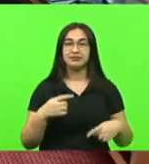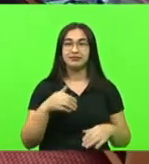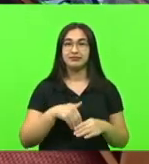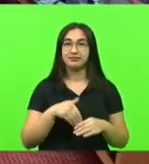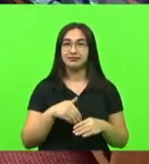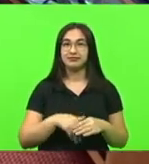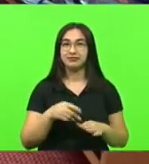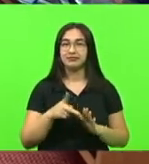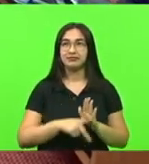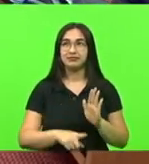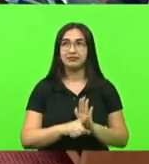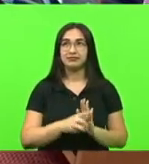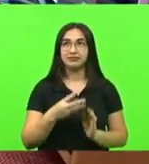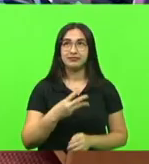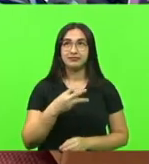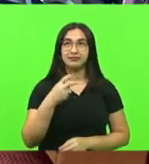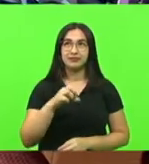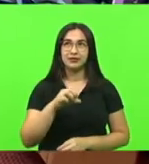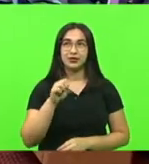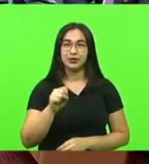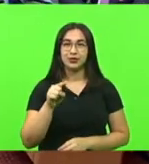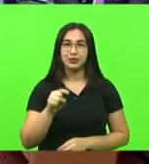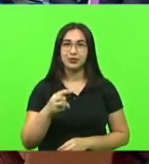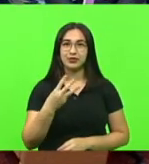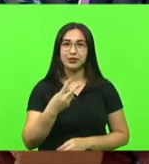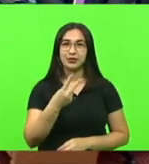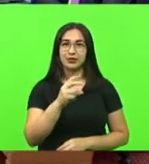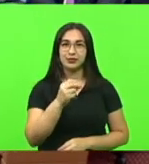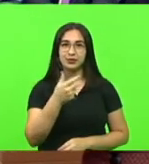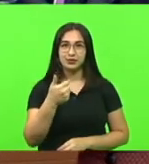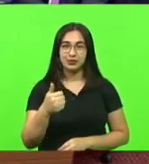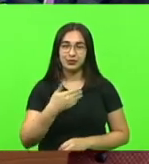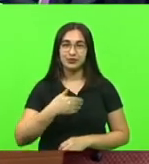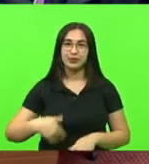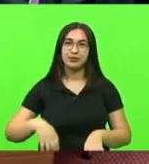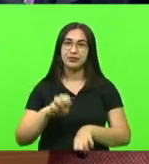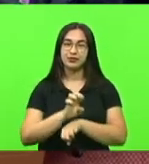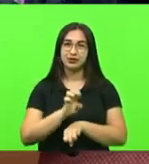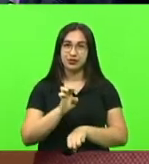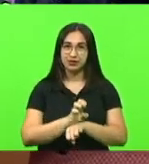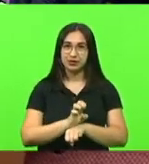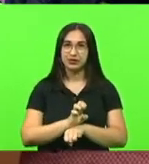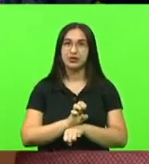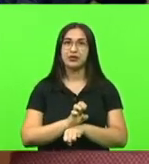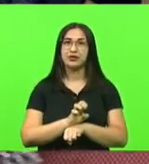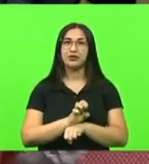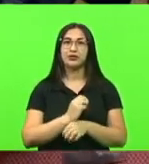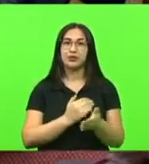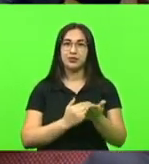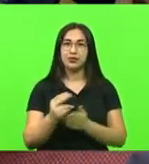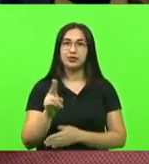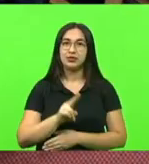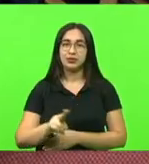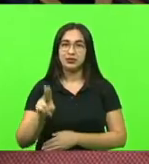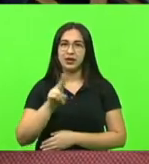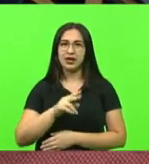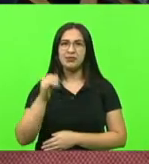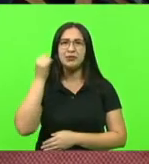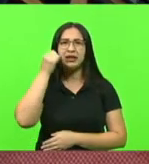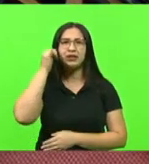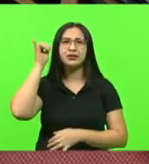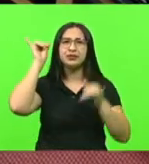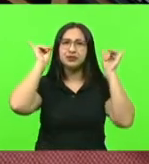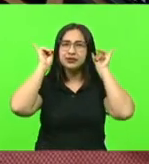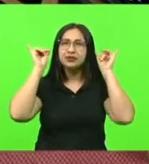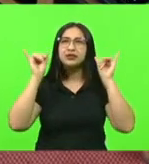de lei 398.3 de 2021. Autor, governo do Estado, dispõe sobre o ingresso de bovinos e bubalinos no Estado e estabelece outras